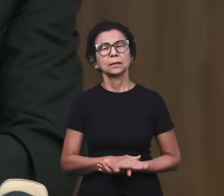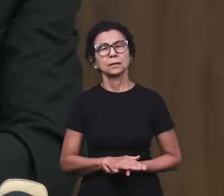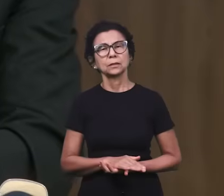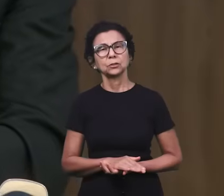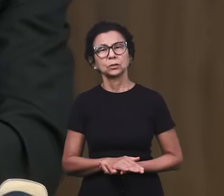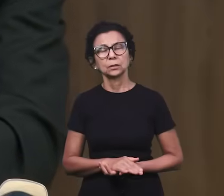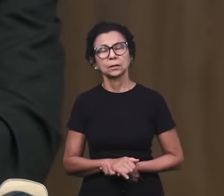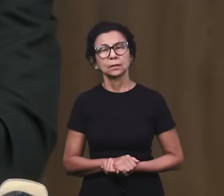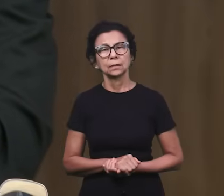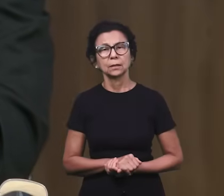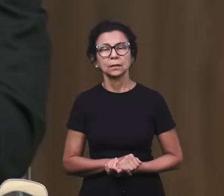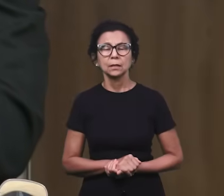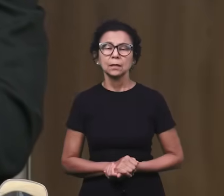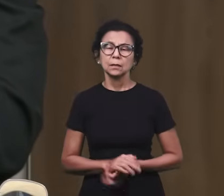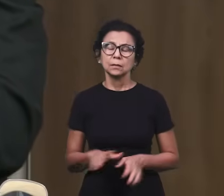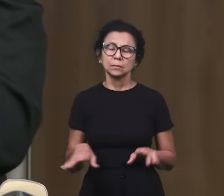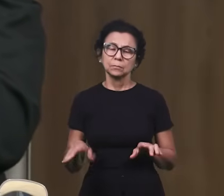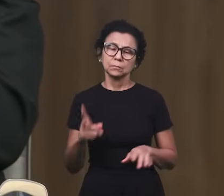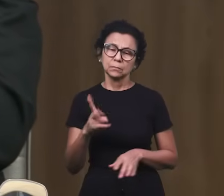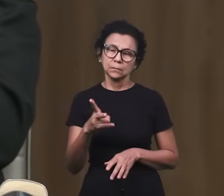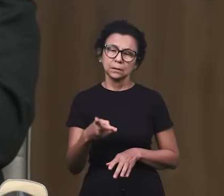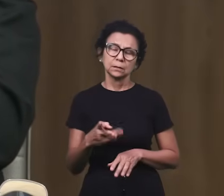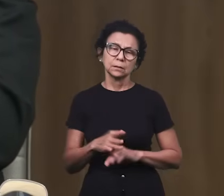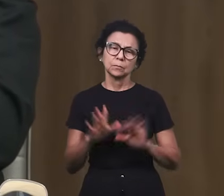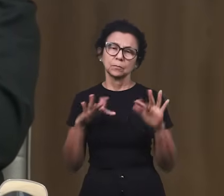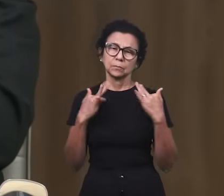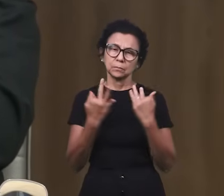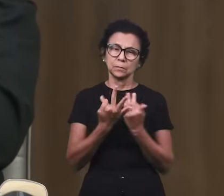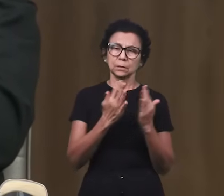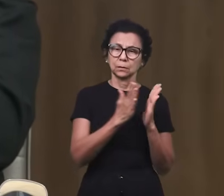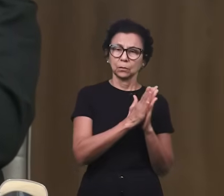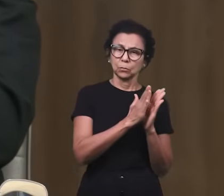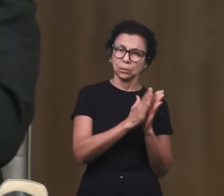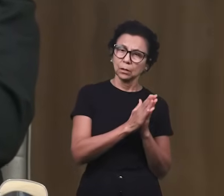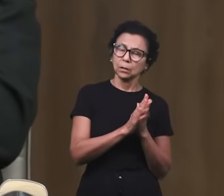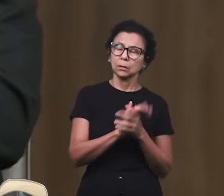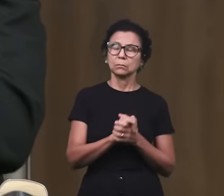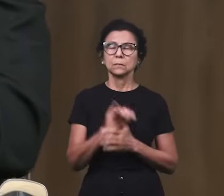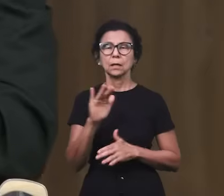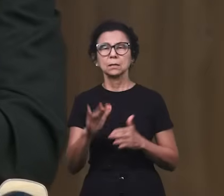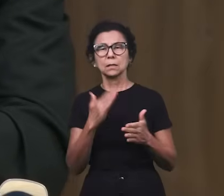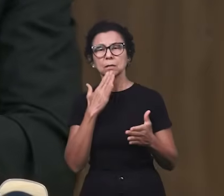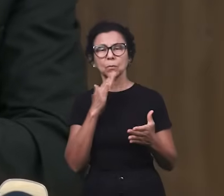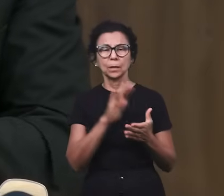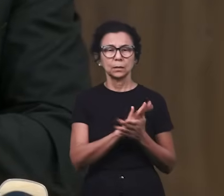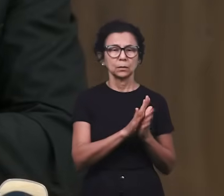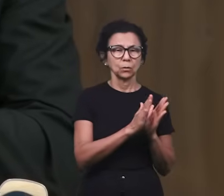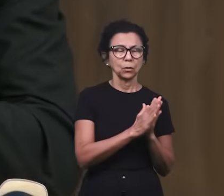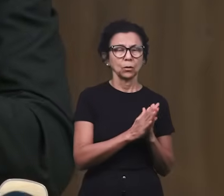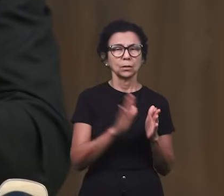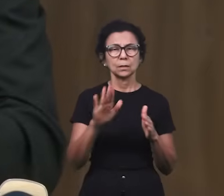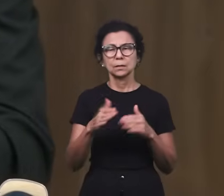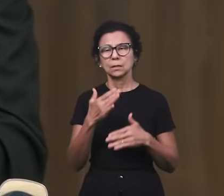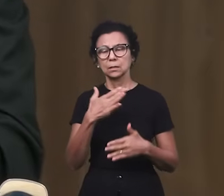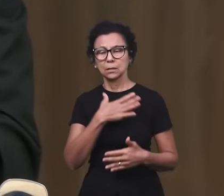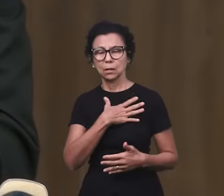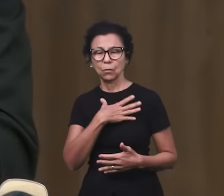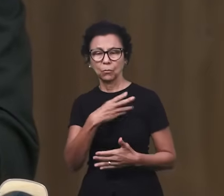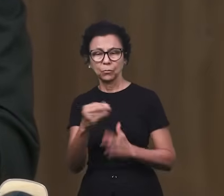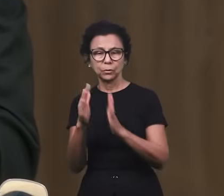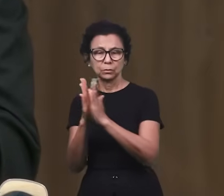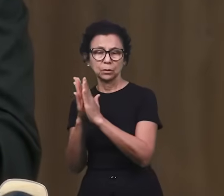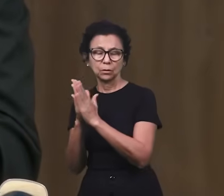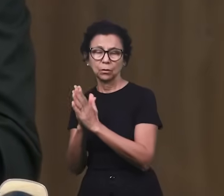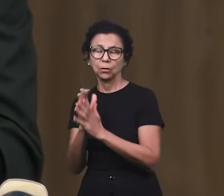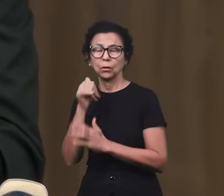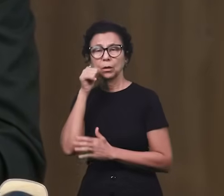vai estar à frente, a esposa que vai estar atrás, na retaguarda. Tem hora que vai ser o marido, tem hora que vai ser o filho, mas